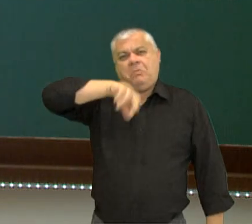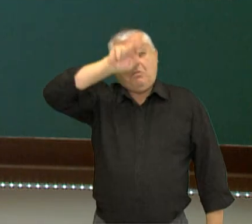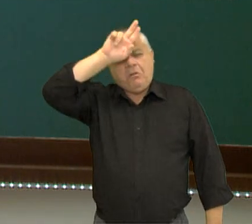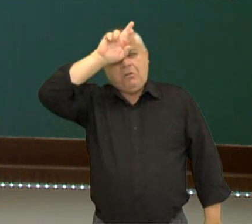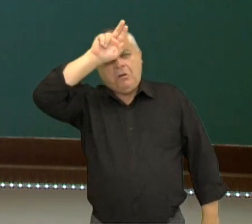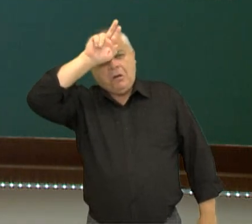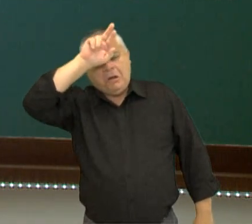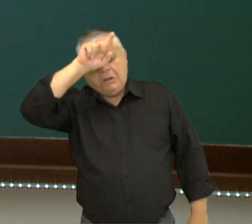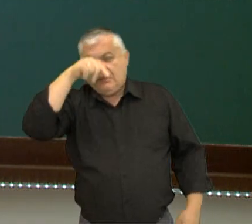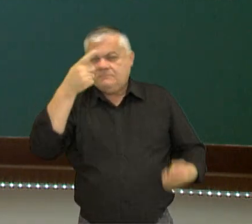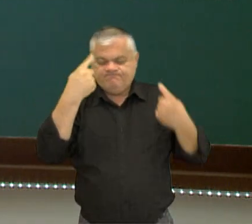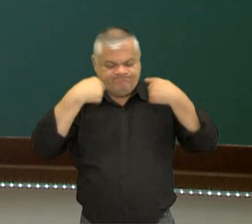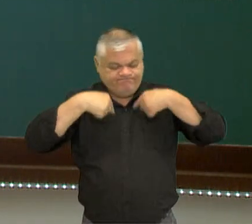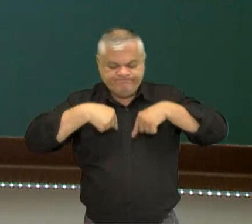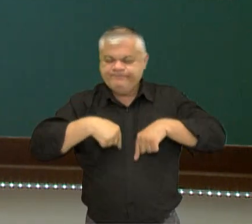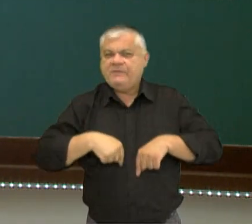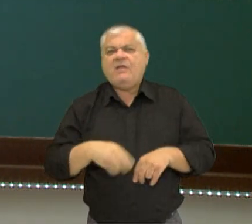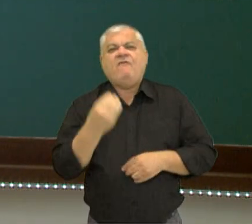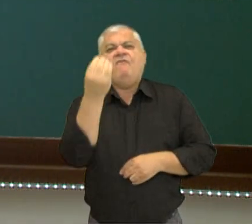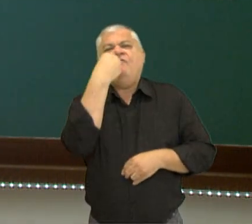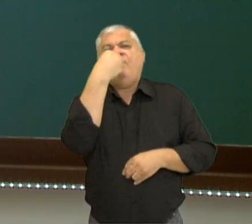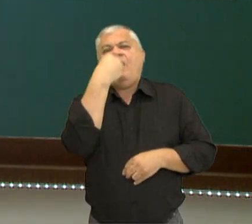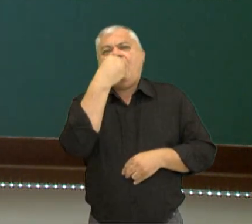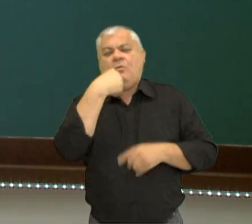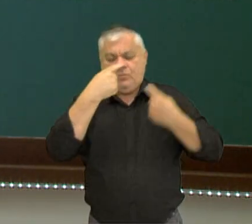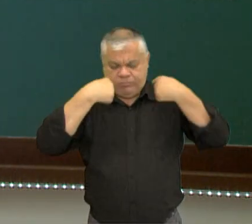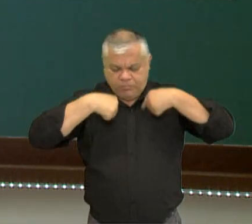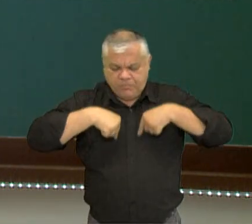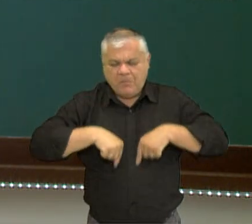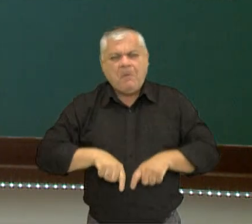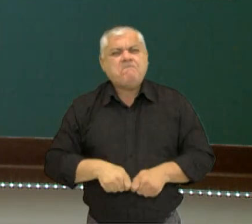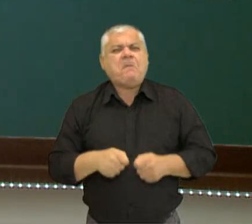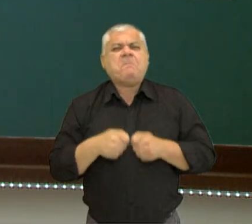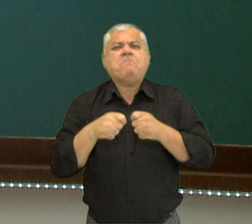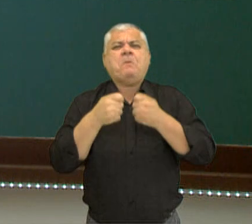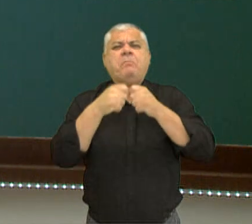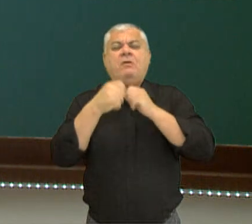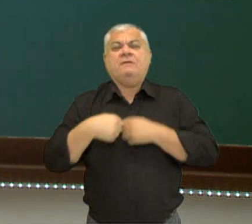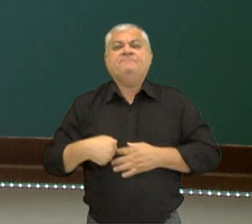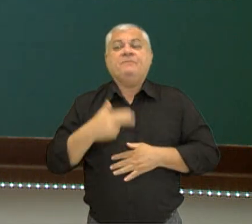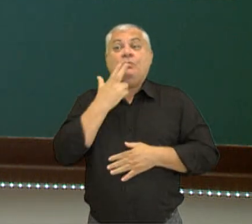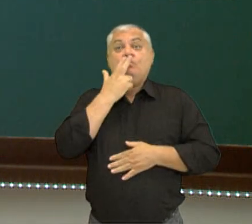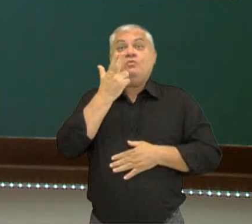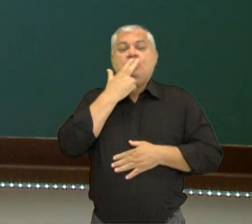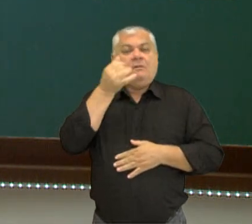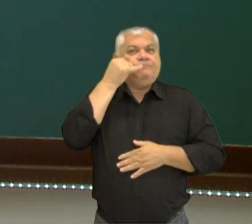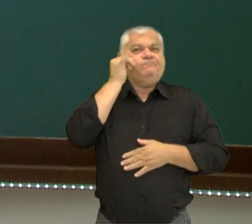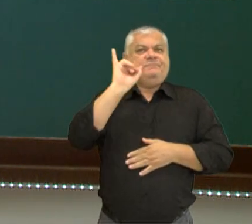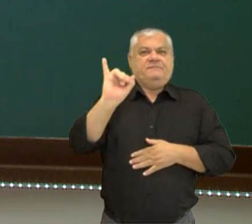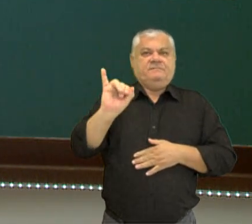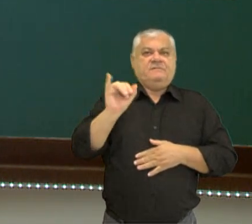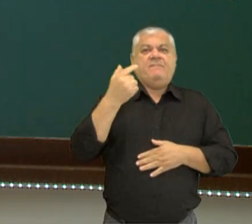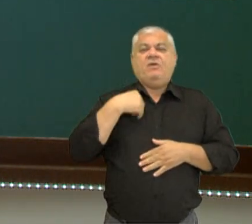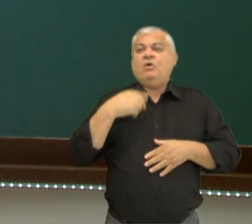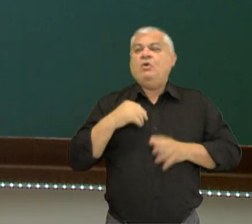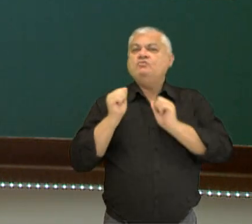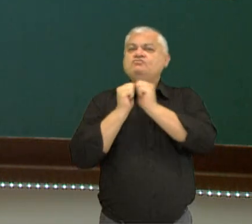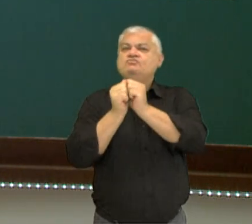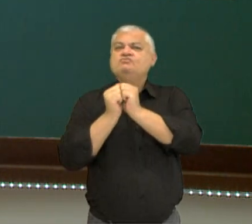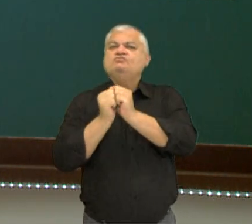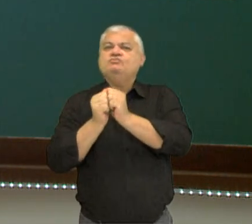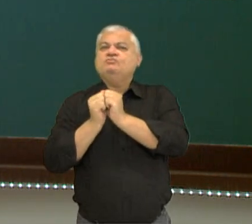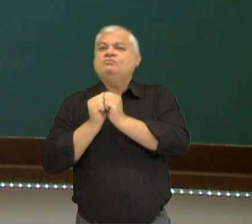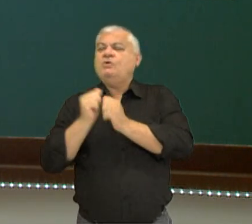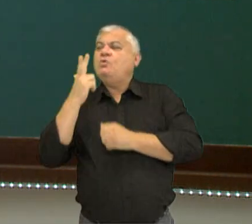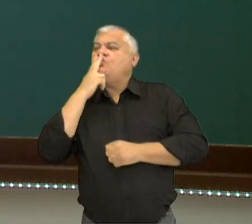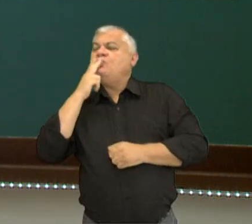que enfraquecem o nosso organismo. Não fumar e também não ficar perto de fumantes, porque